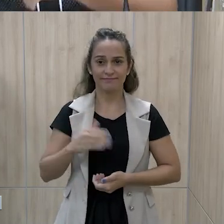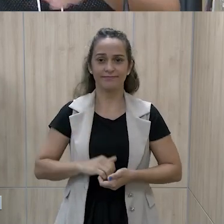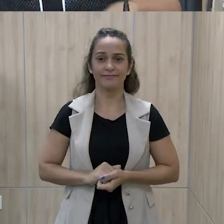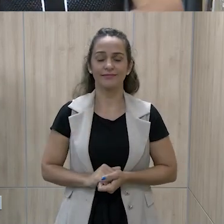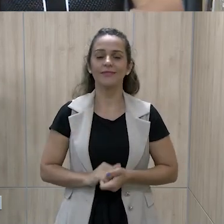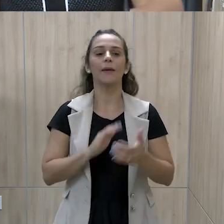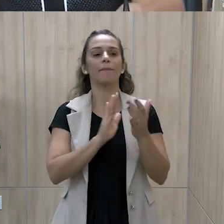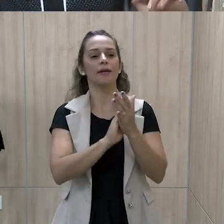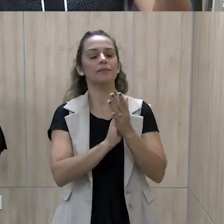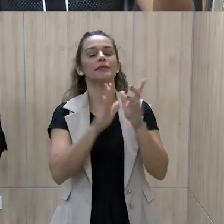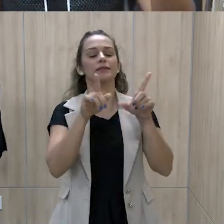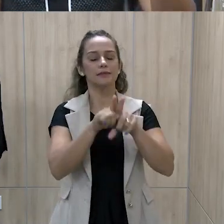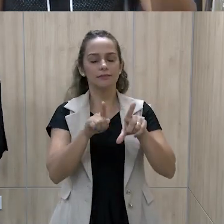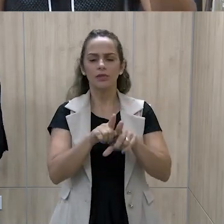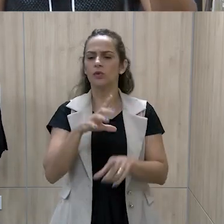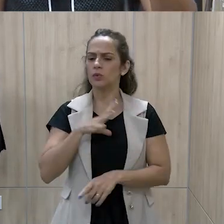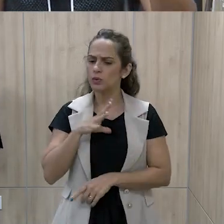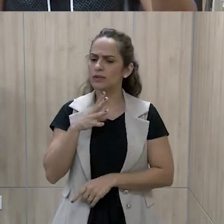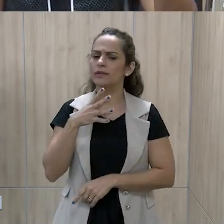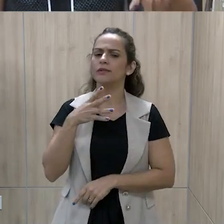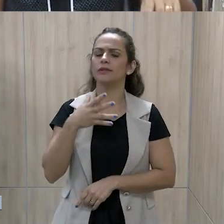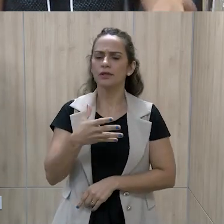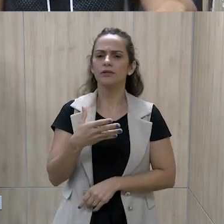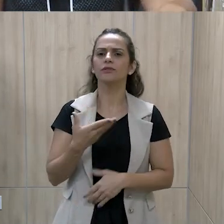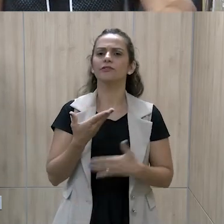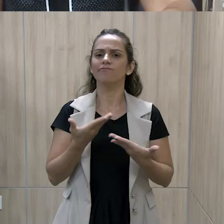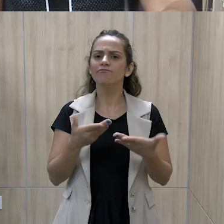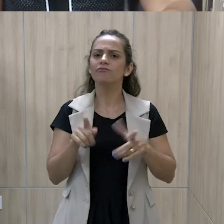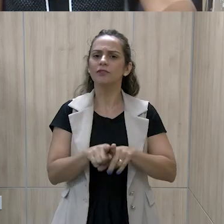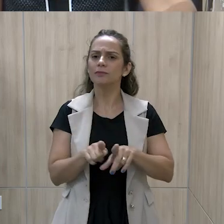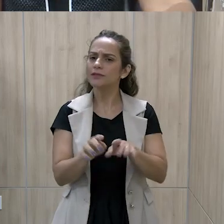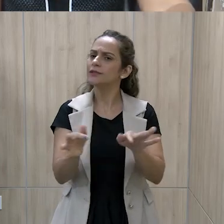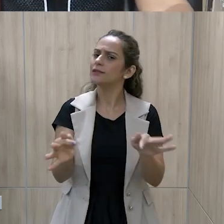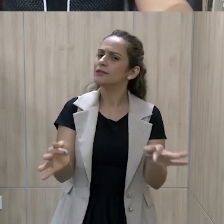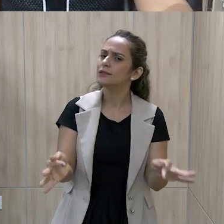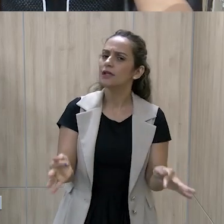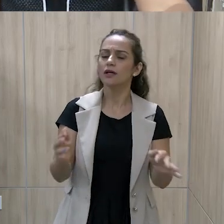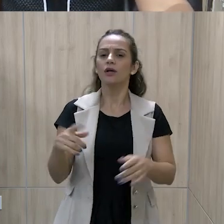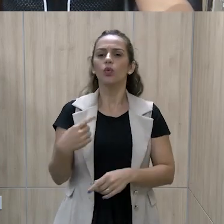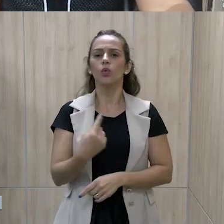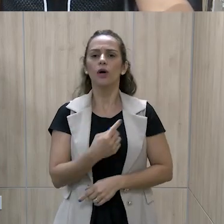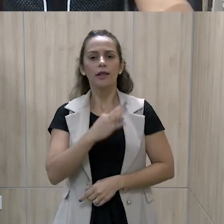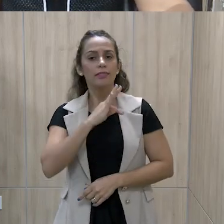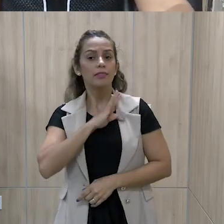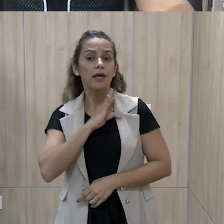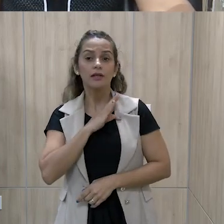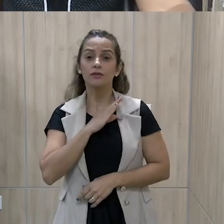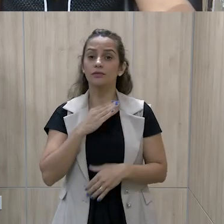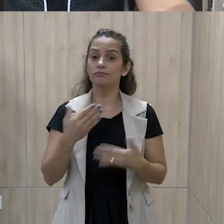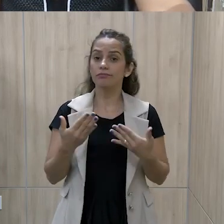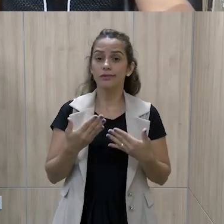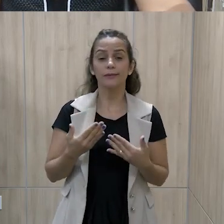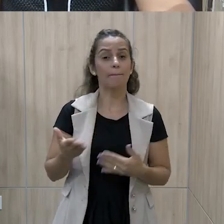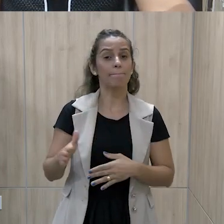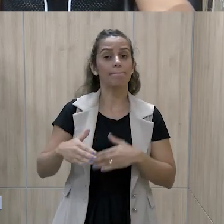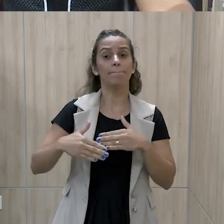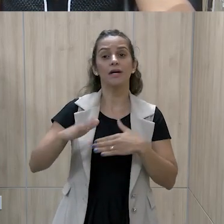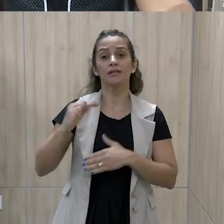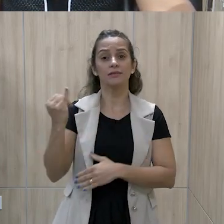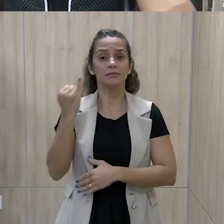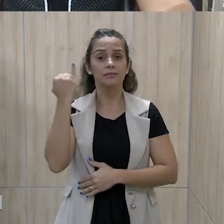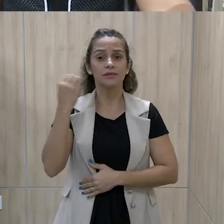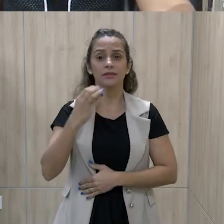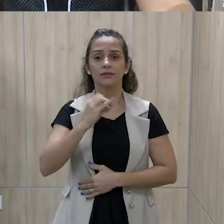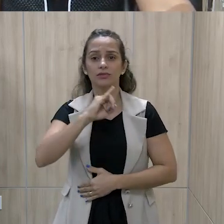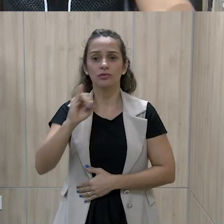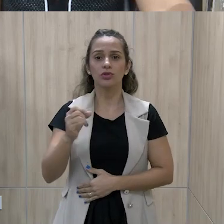Thaíssa parabenizar coragem do colega e simplesmente de Da gente ser técnico né que eu acho que